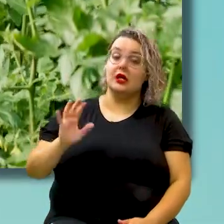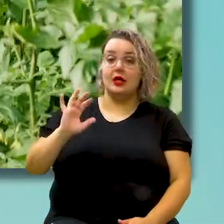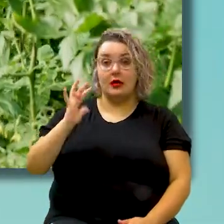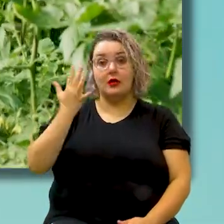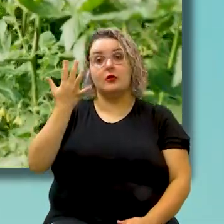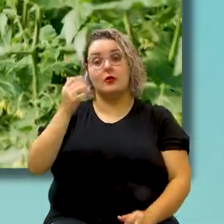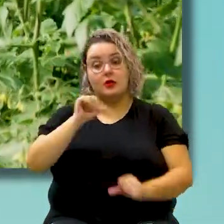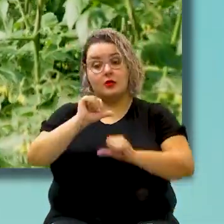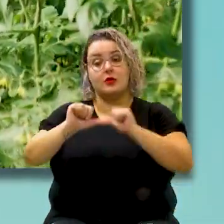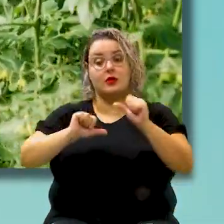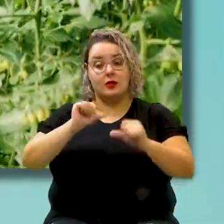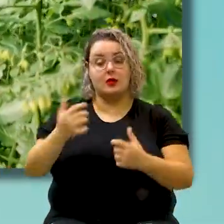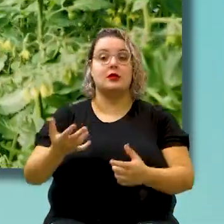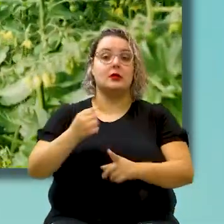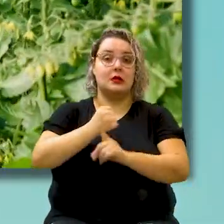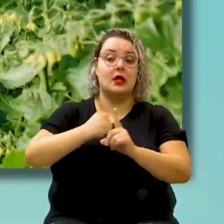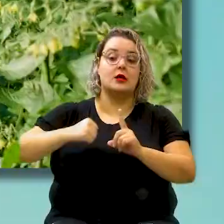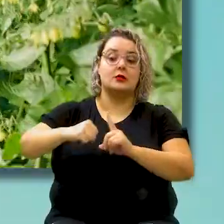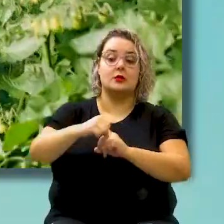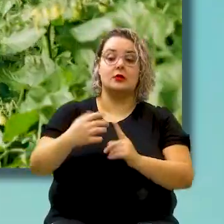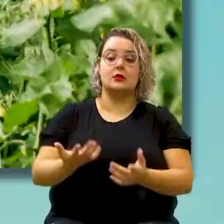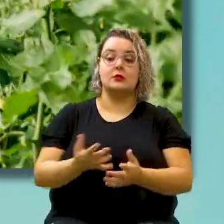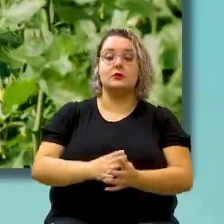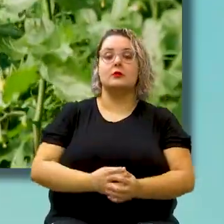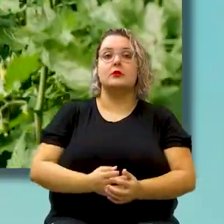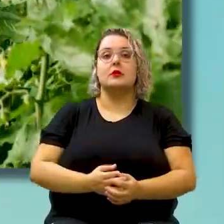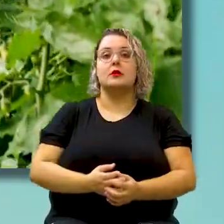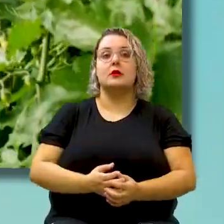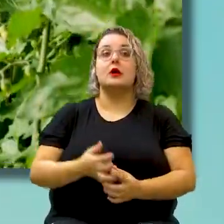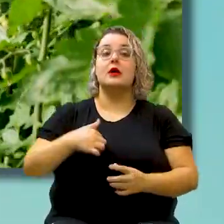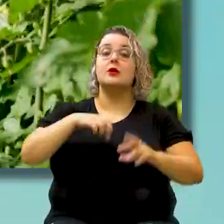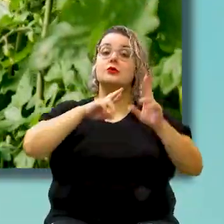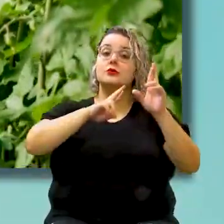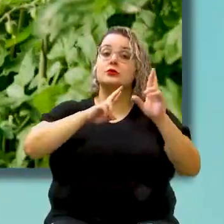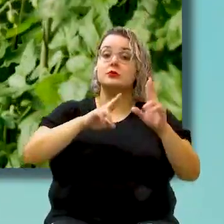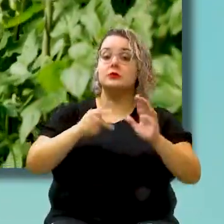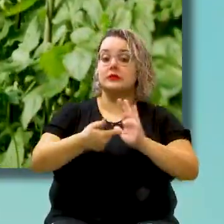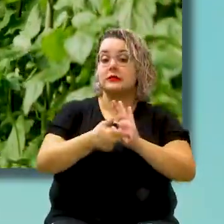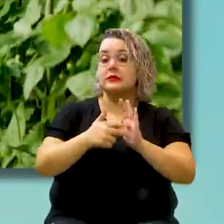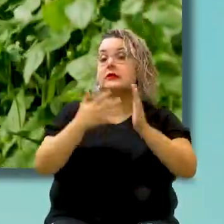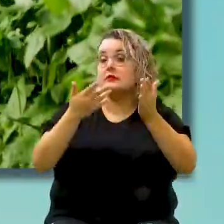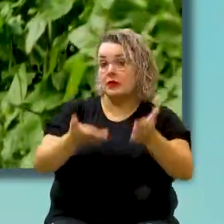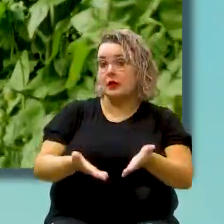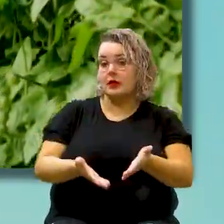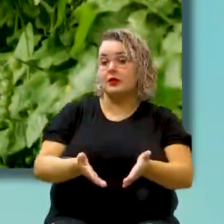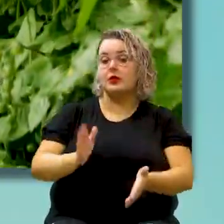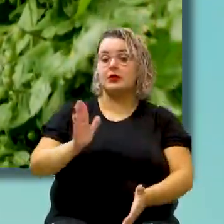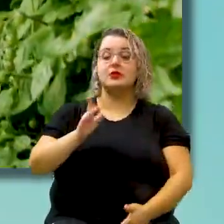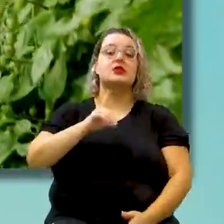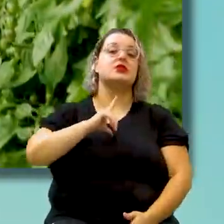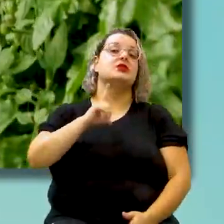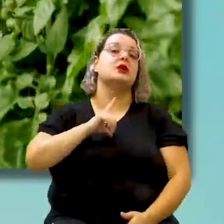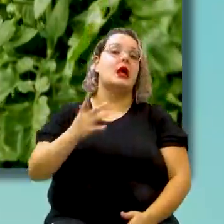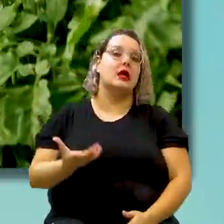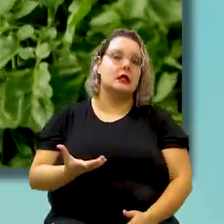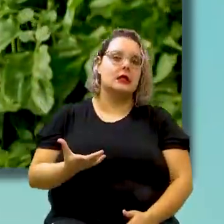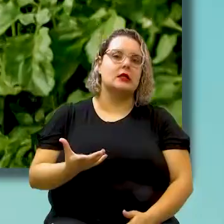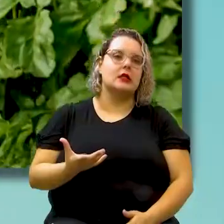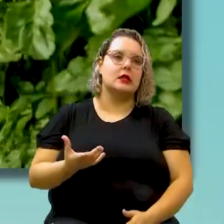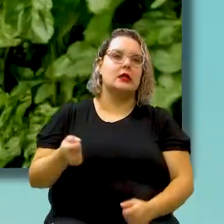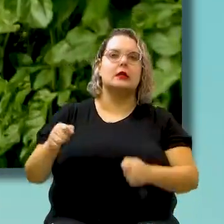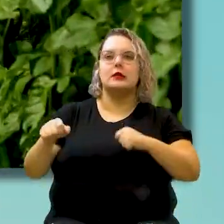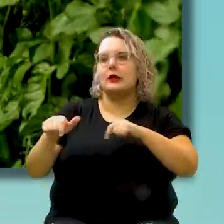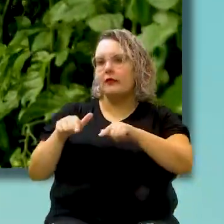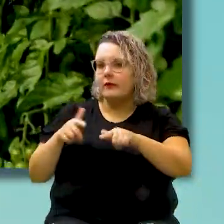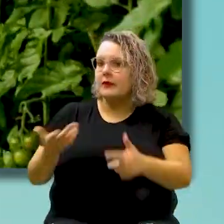deve estar ocorrendo uma grande transformação na sociedade. Eu sou esperançosa nesse sentido, porque eu acho que já há